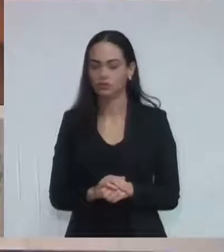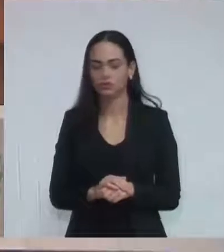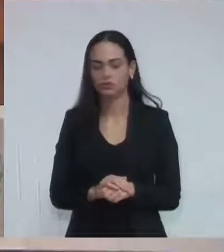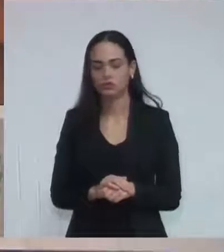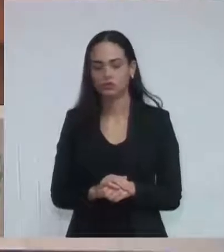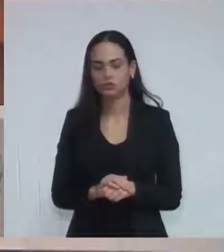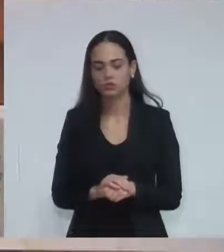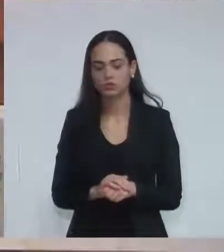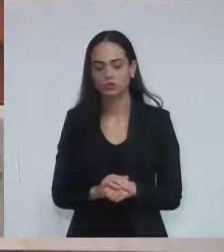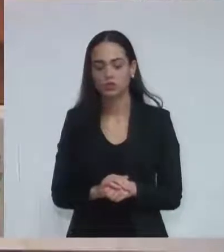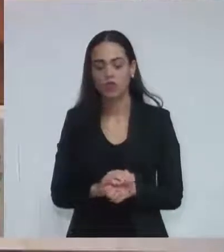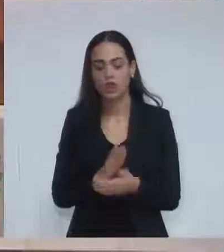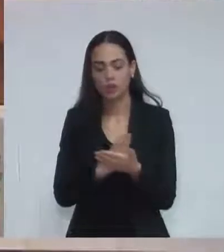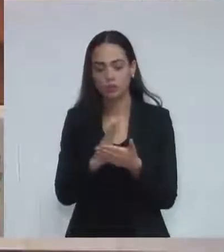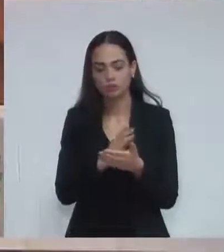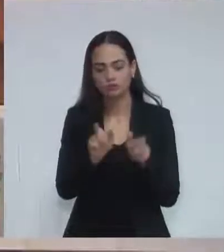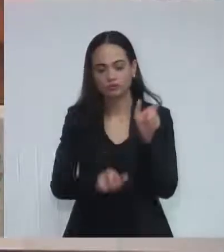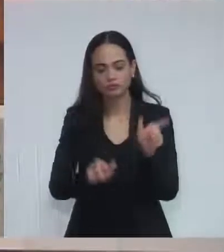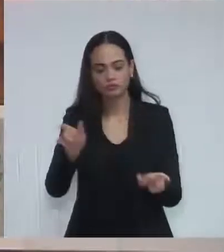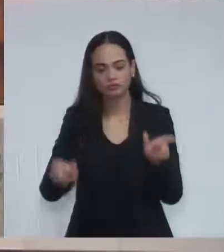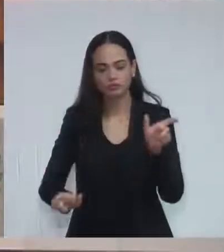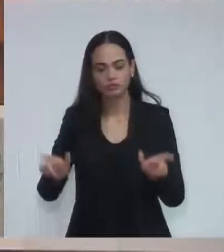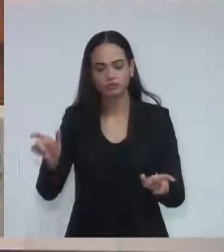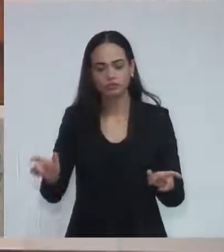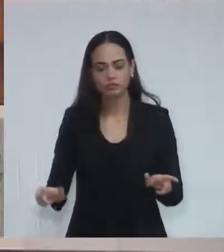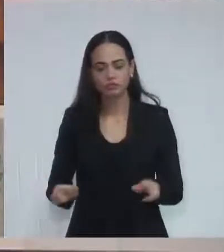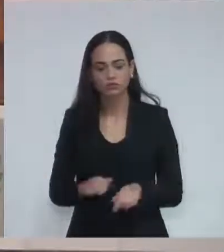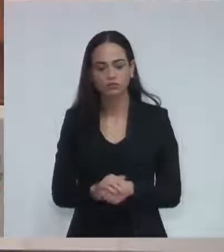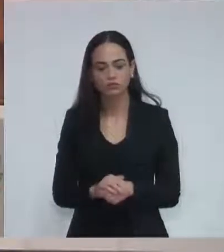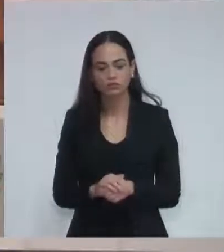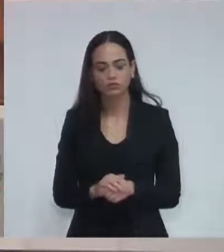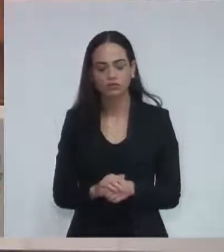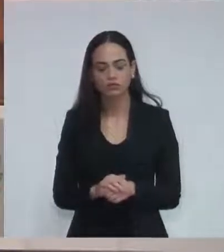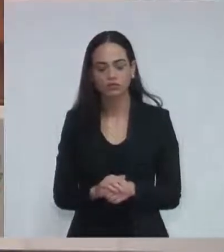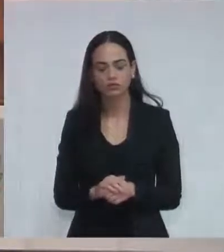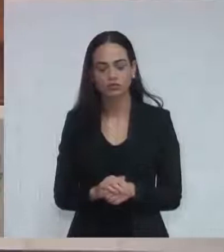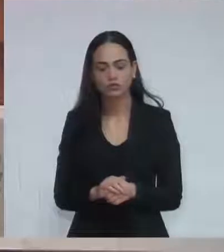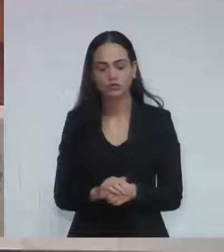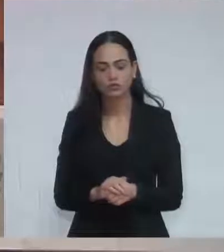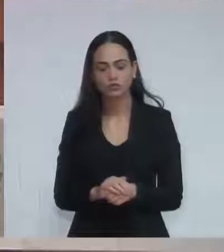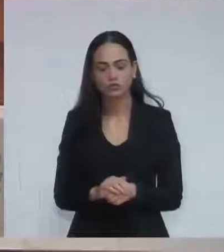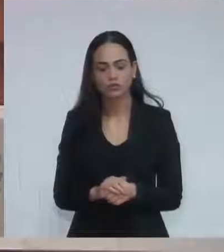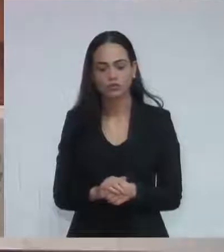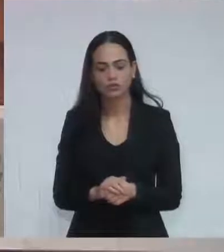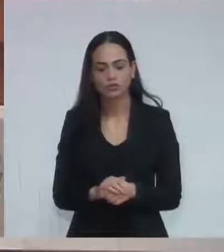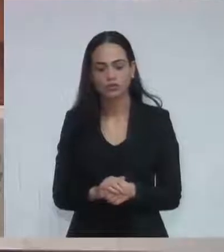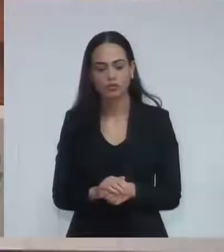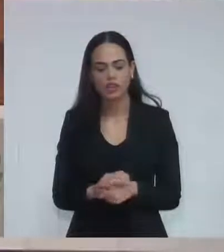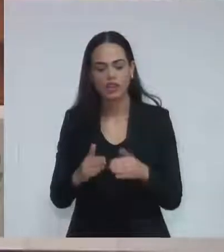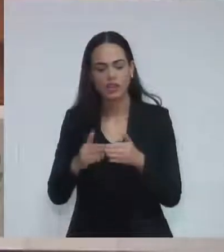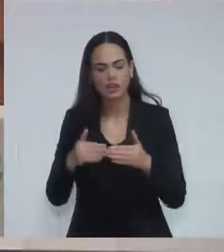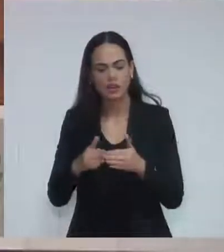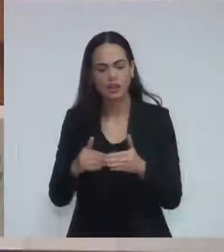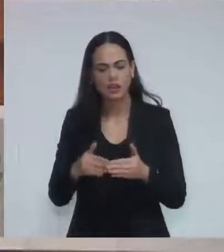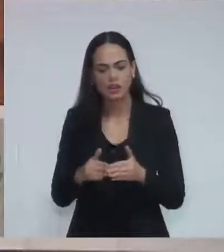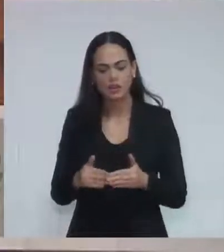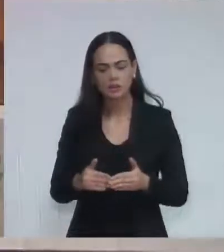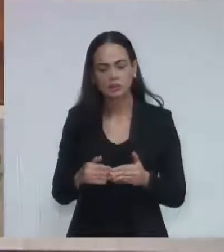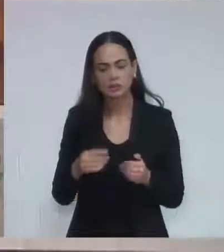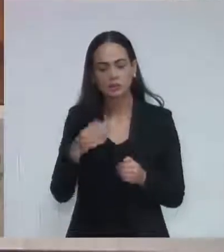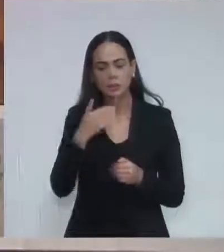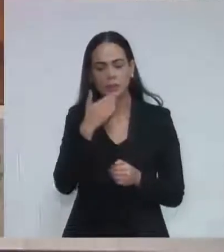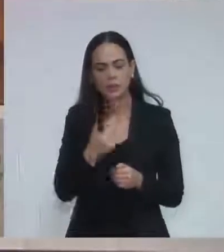municipalidade, alguns dos requerimentos violam a razoabilidade com pedidos genéricos e de difícil